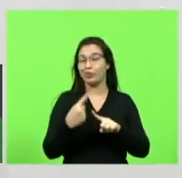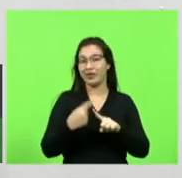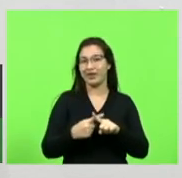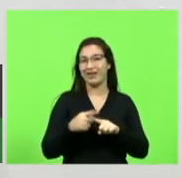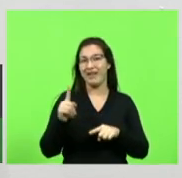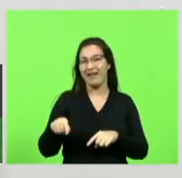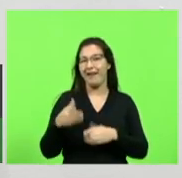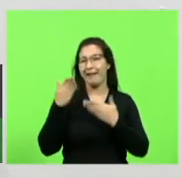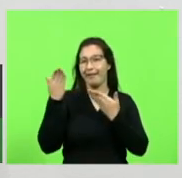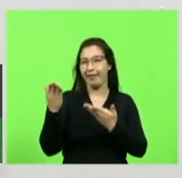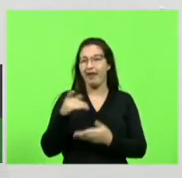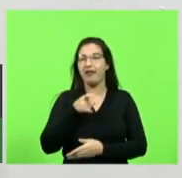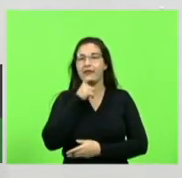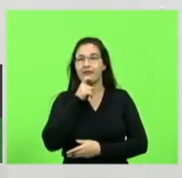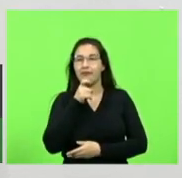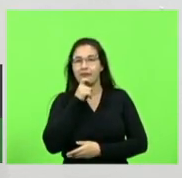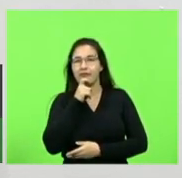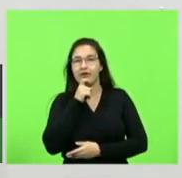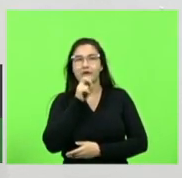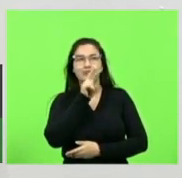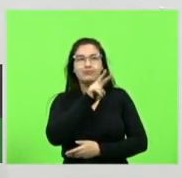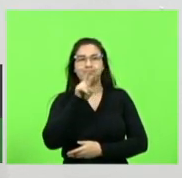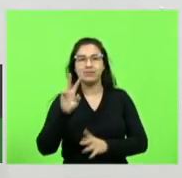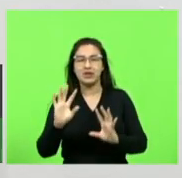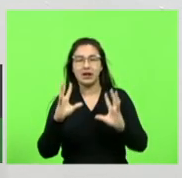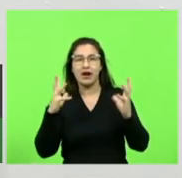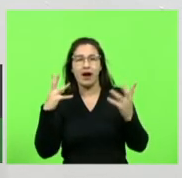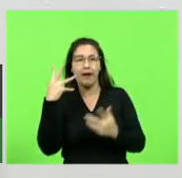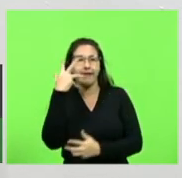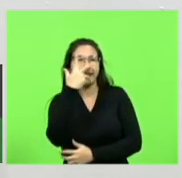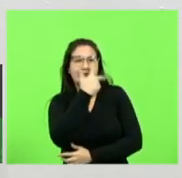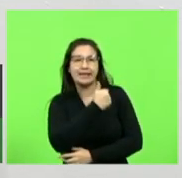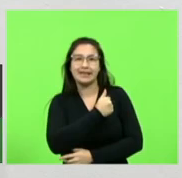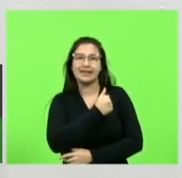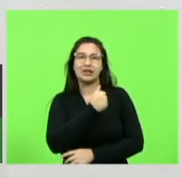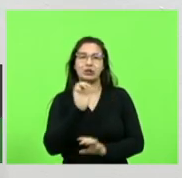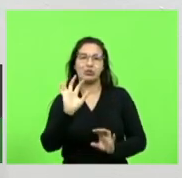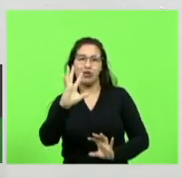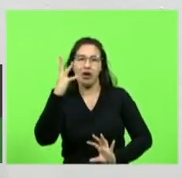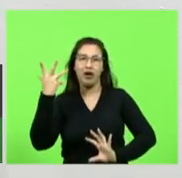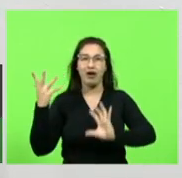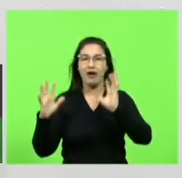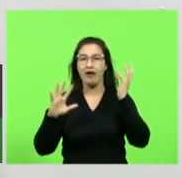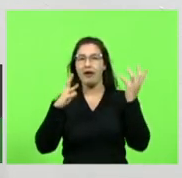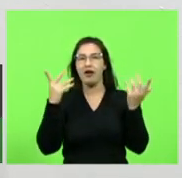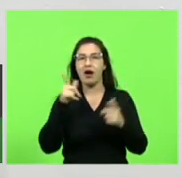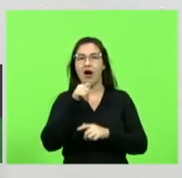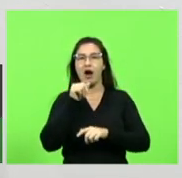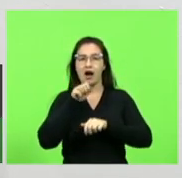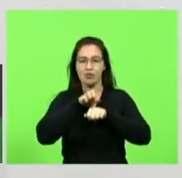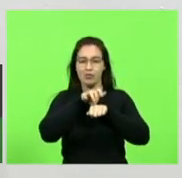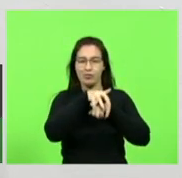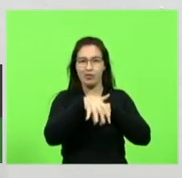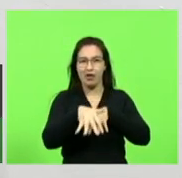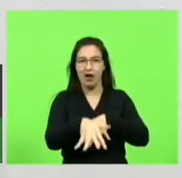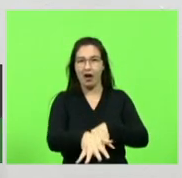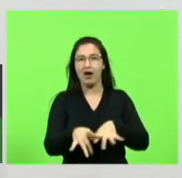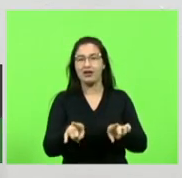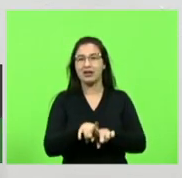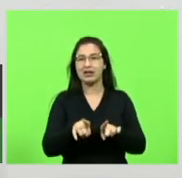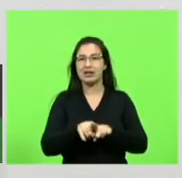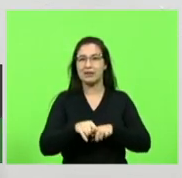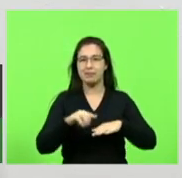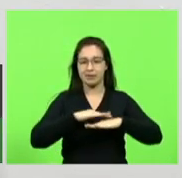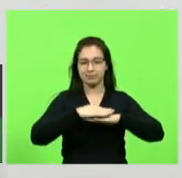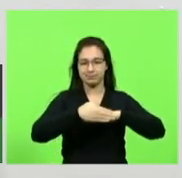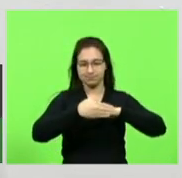por sua paisagem exuberante, com florestas, cachoeiras e cânions. É o